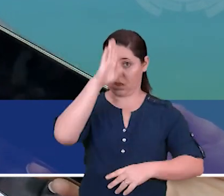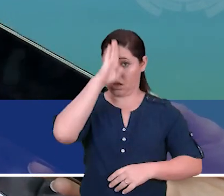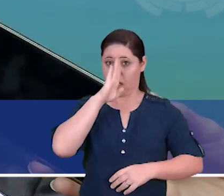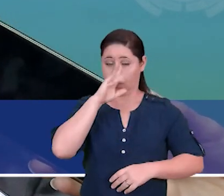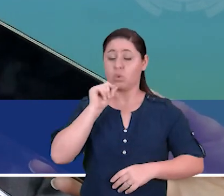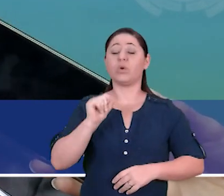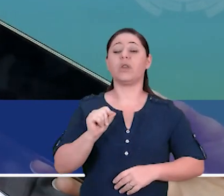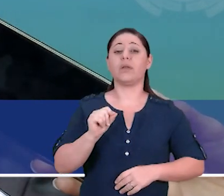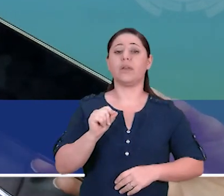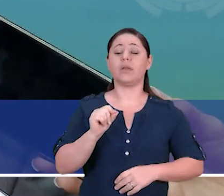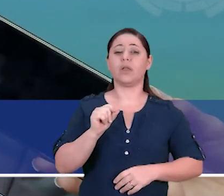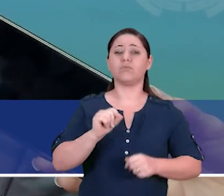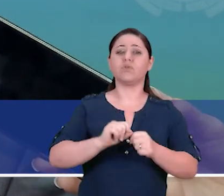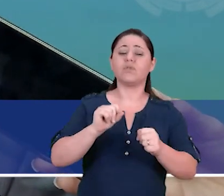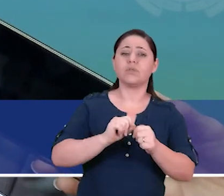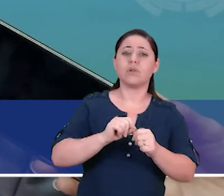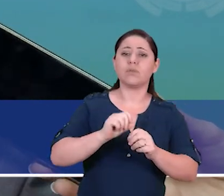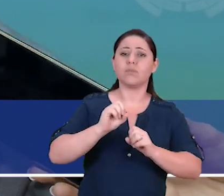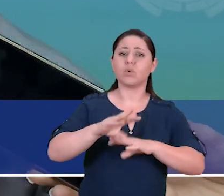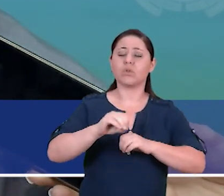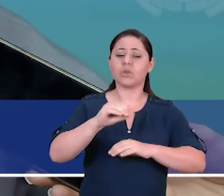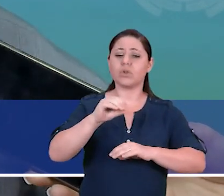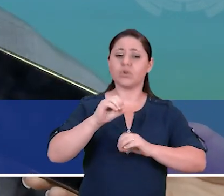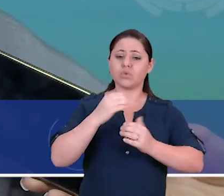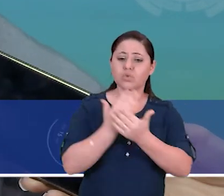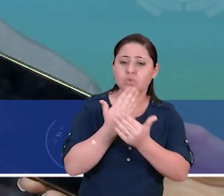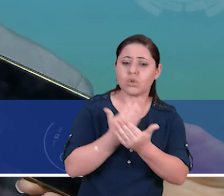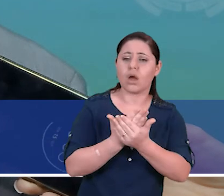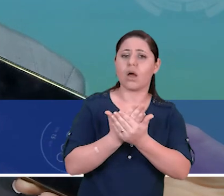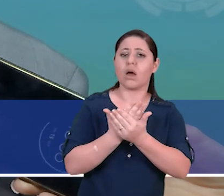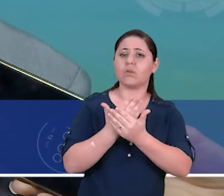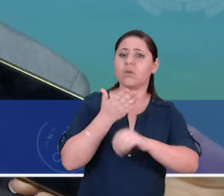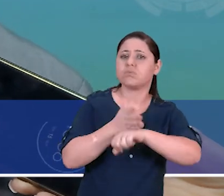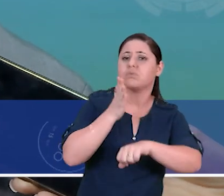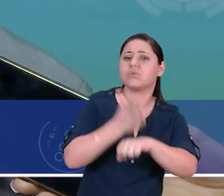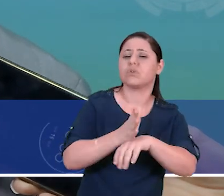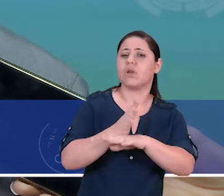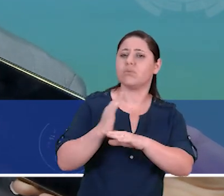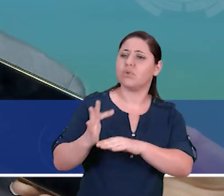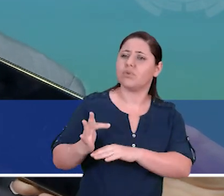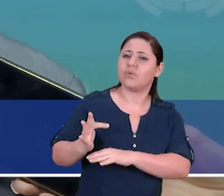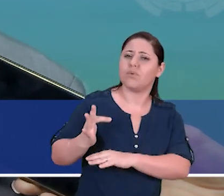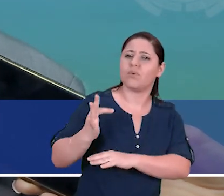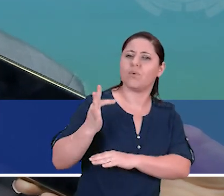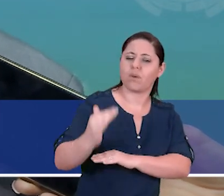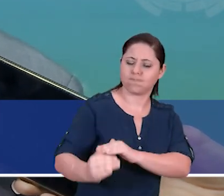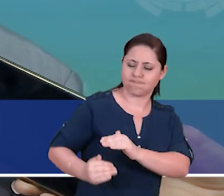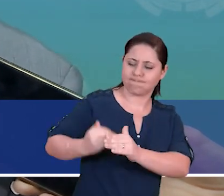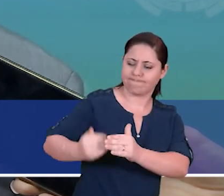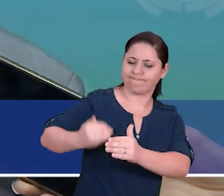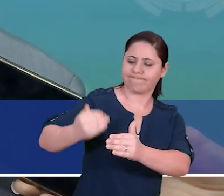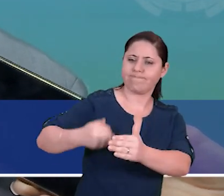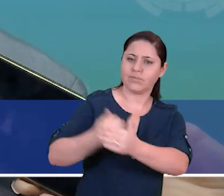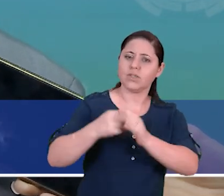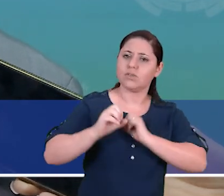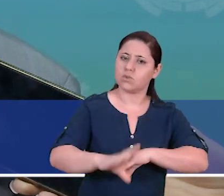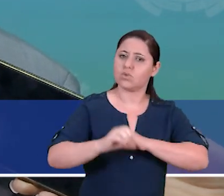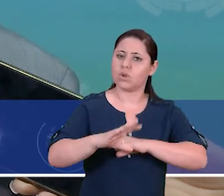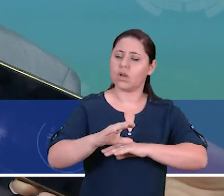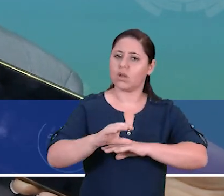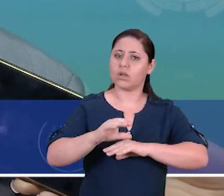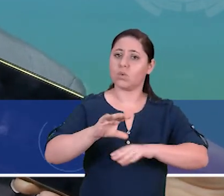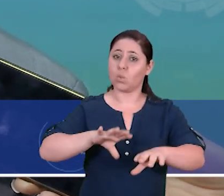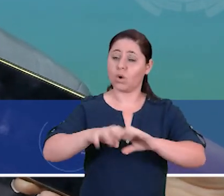gratuita pressupõe que seja feita por aqueles que estudaram e se qualificaram para, ao longo dessa